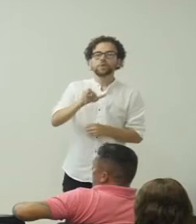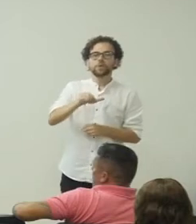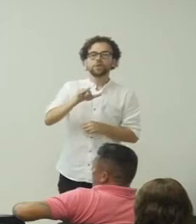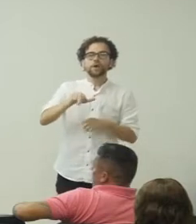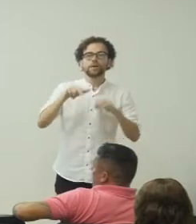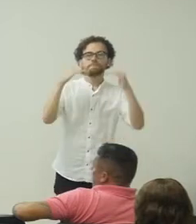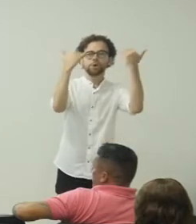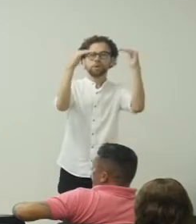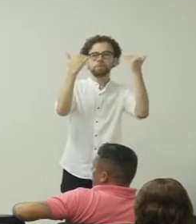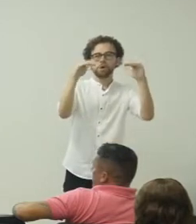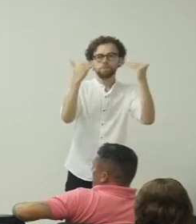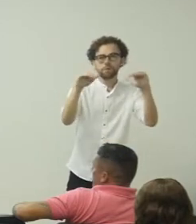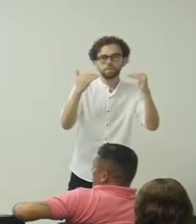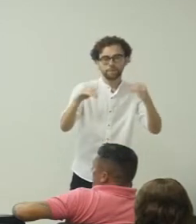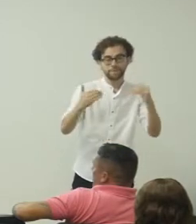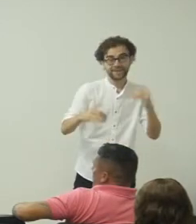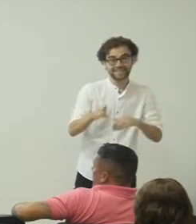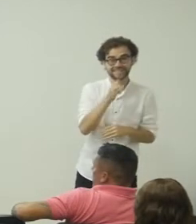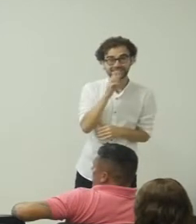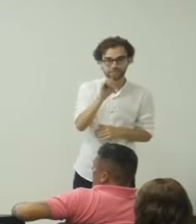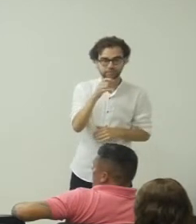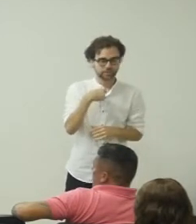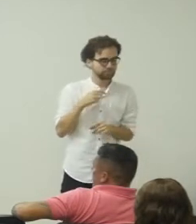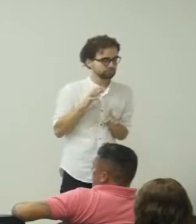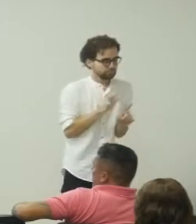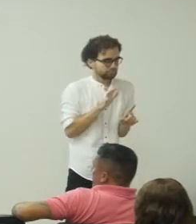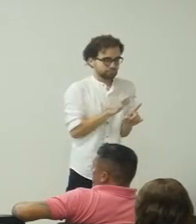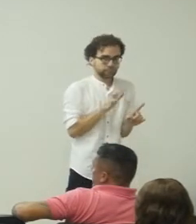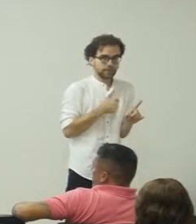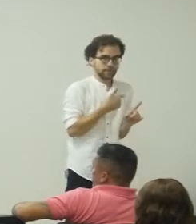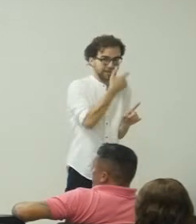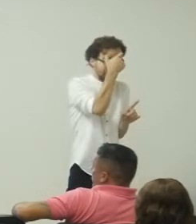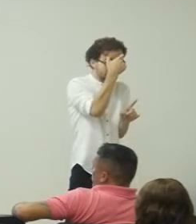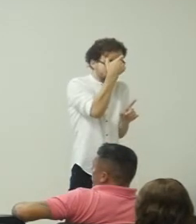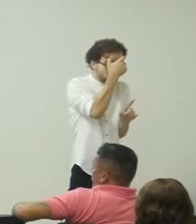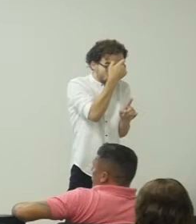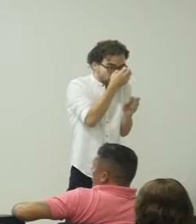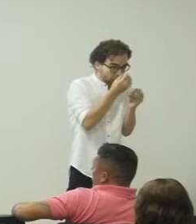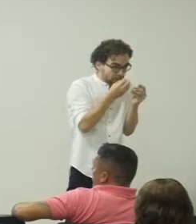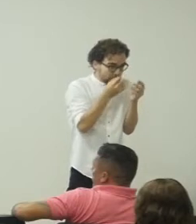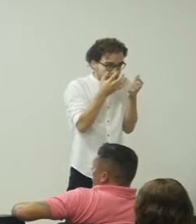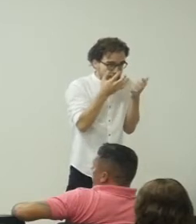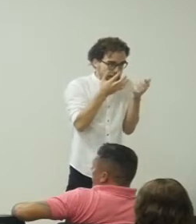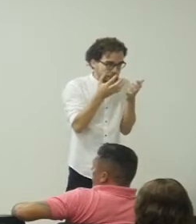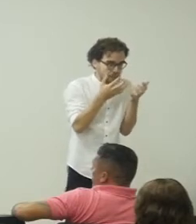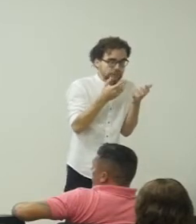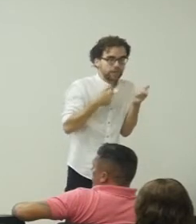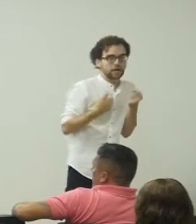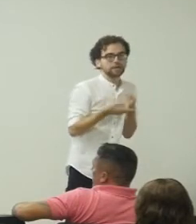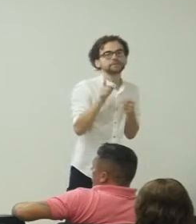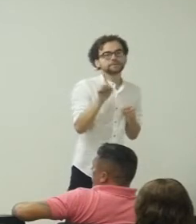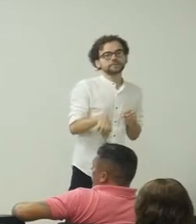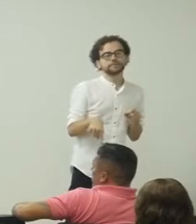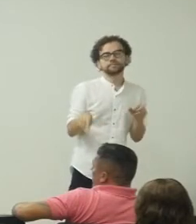Quando você consegue desestabilizar alguém psicologicamente, você também está estabelecendo ali uma relação de